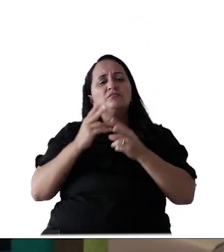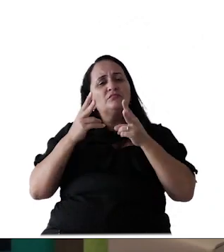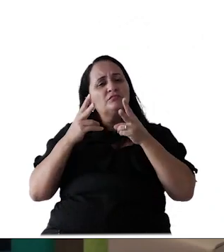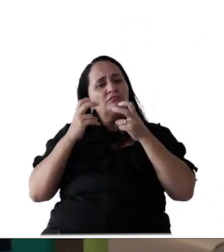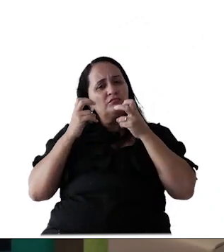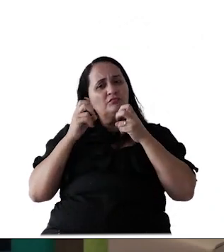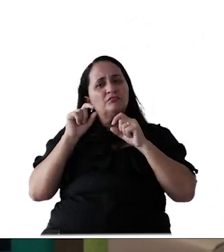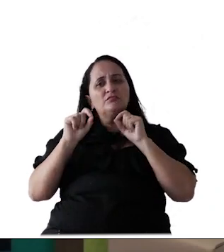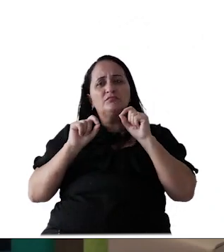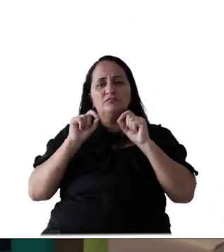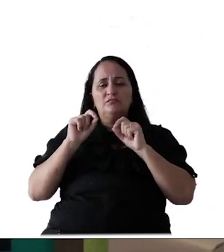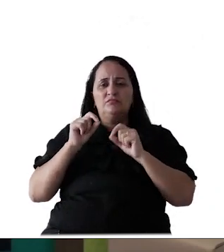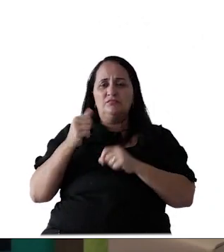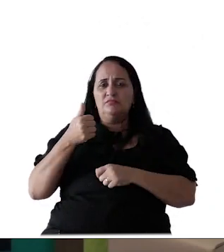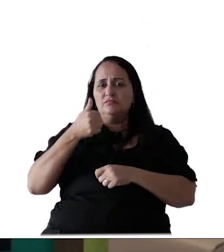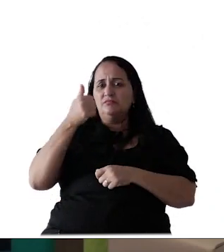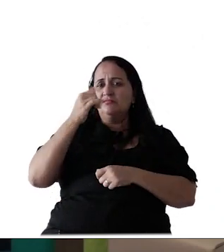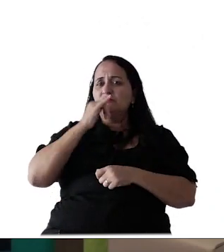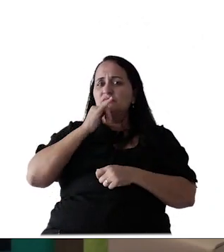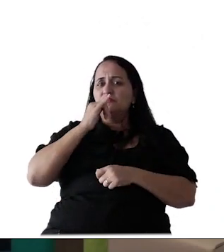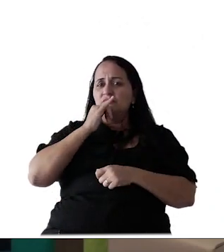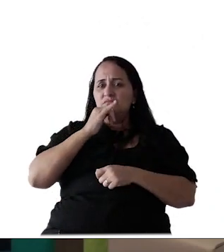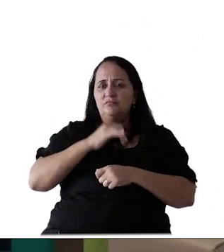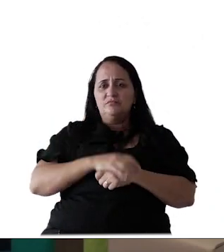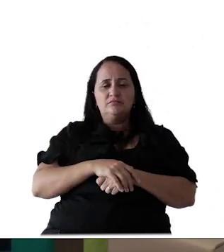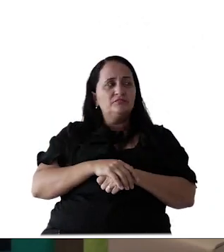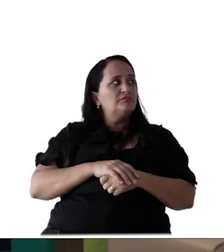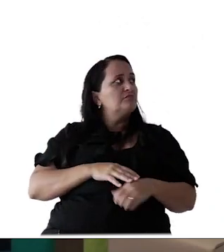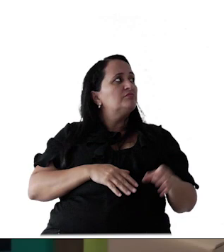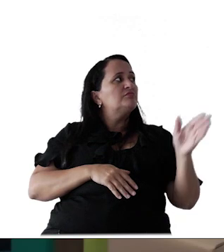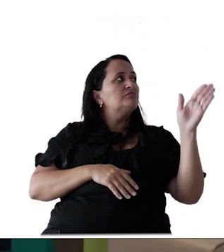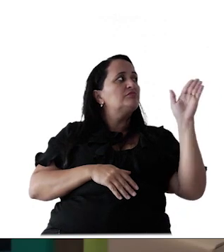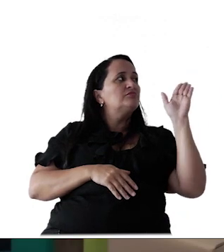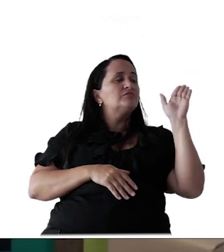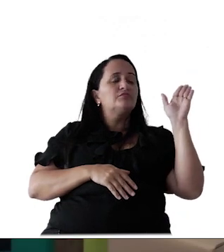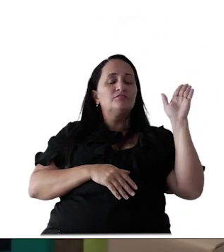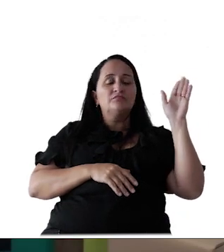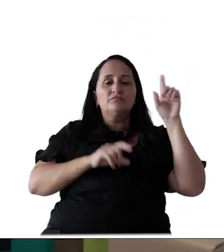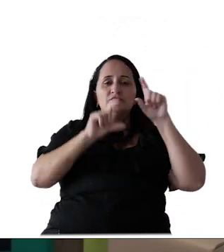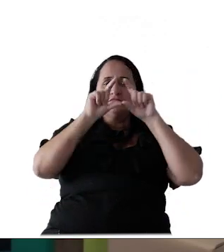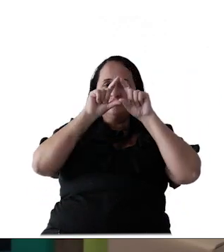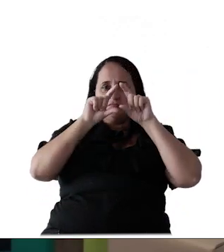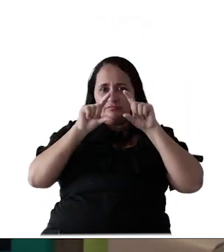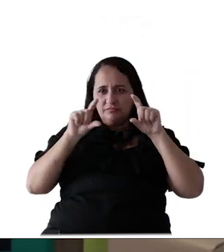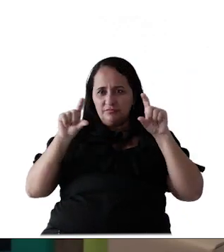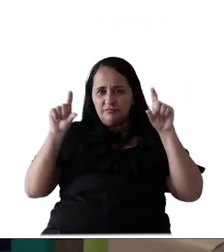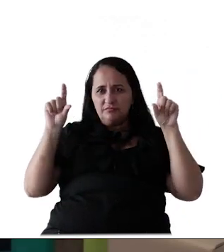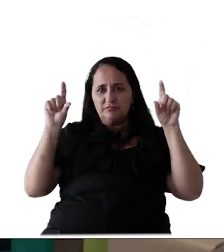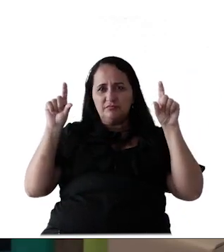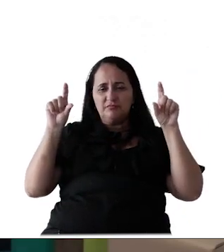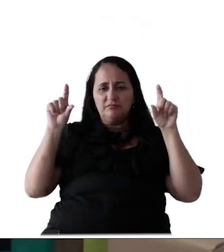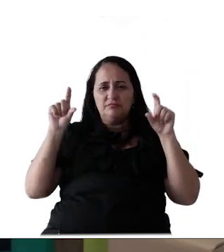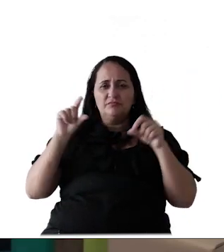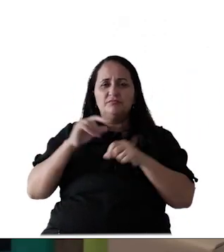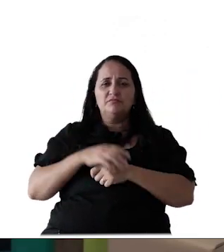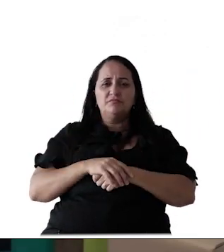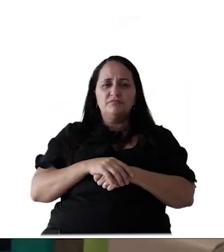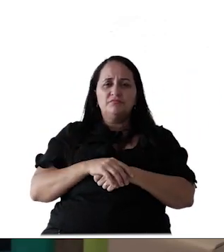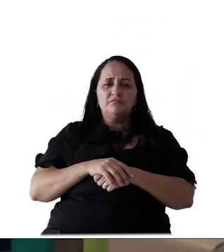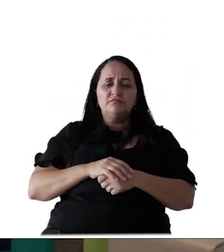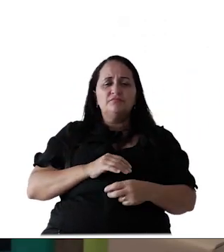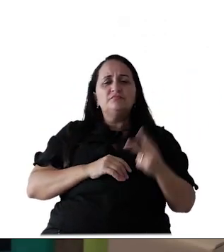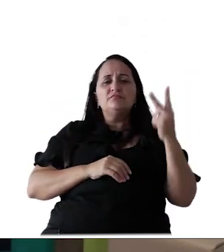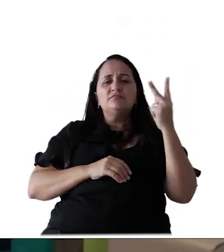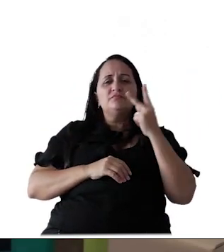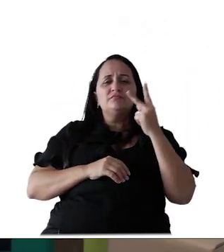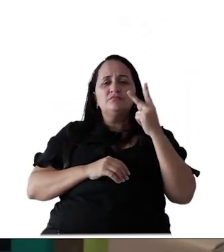nosso primeiro exemplo, essa tirinha. Isso mesmo, de John e Garfield.